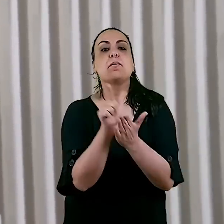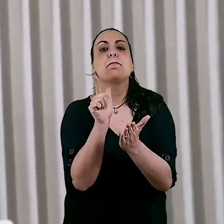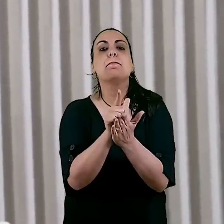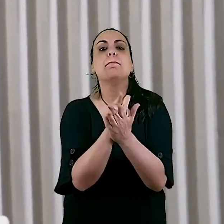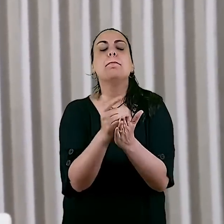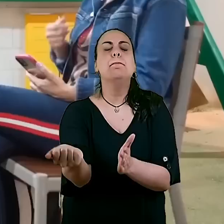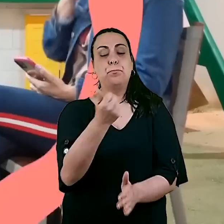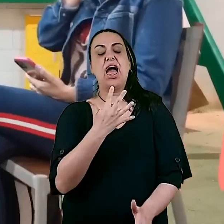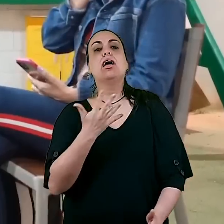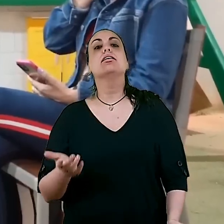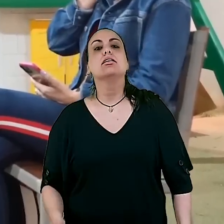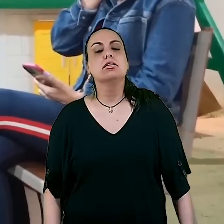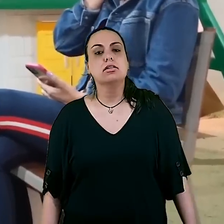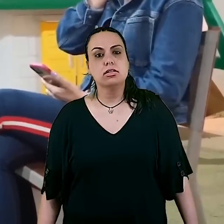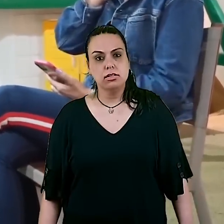Jogou esse papel em mim.